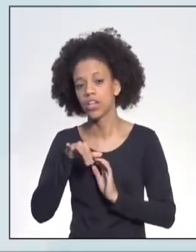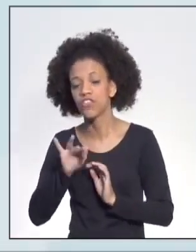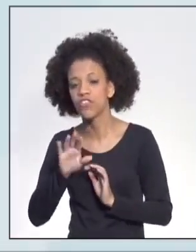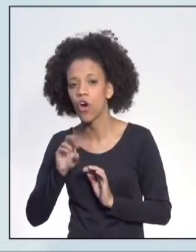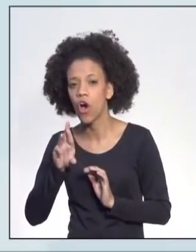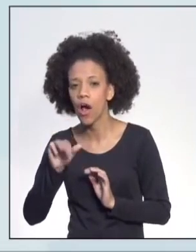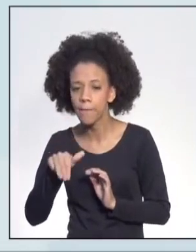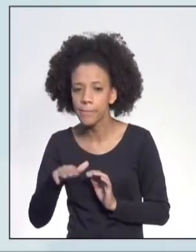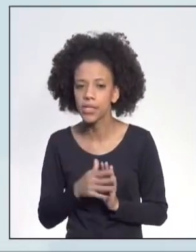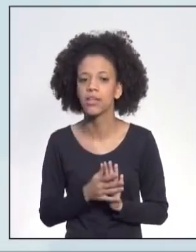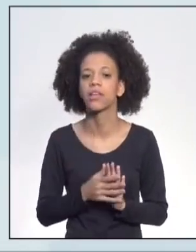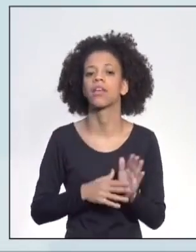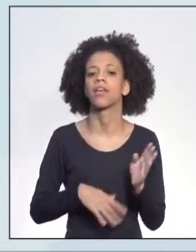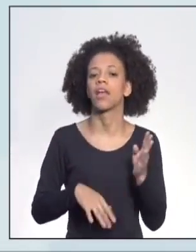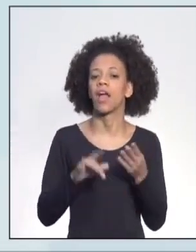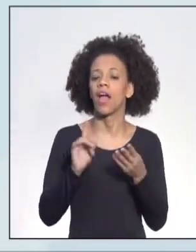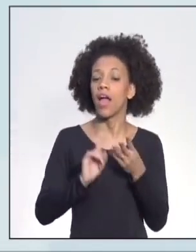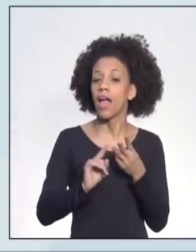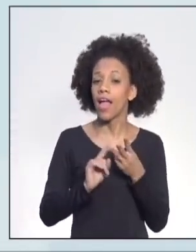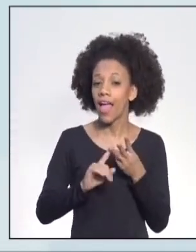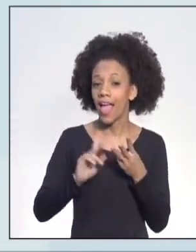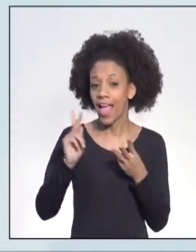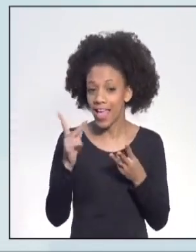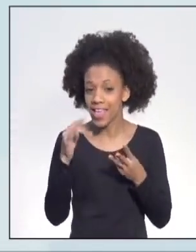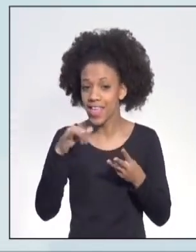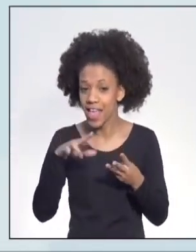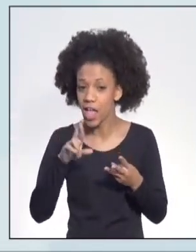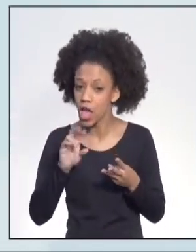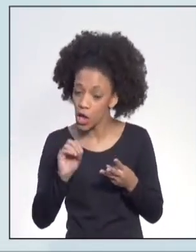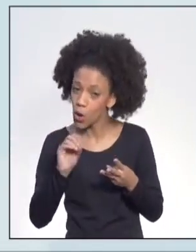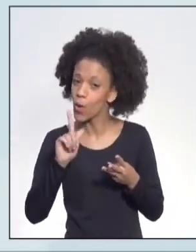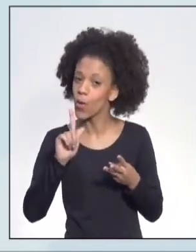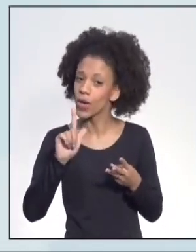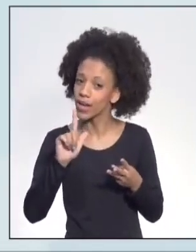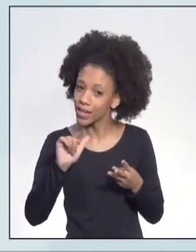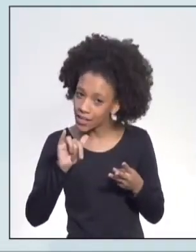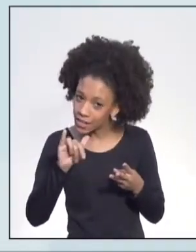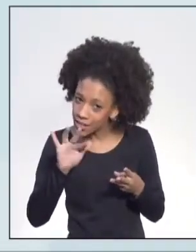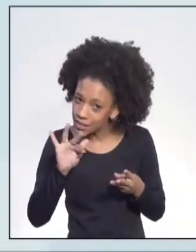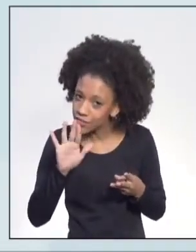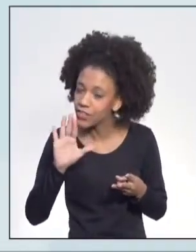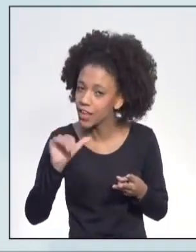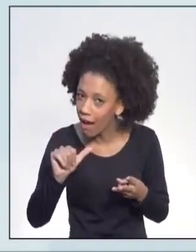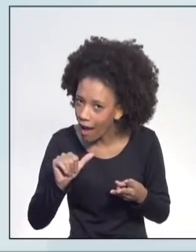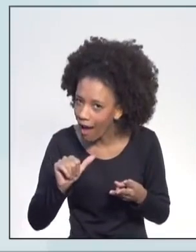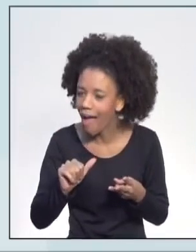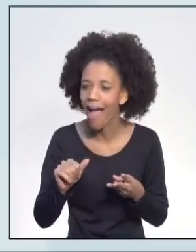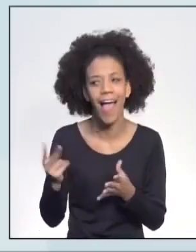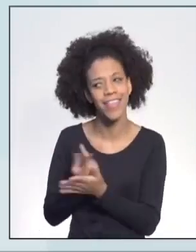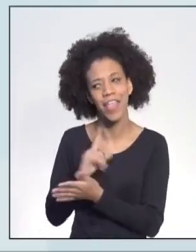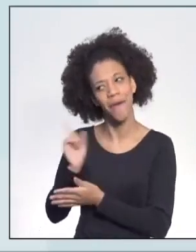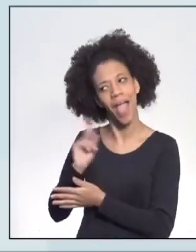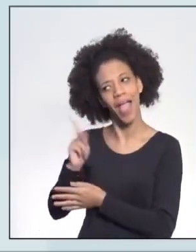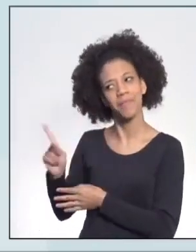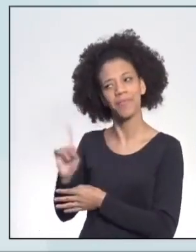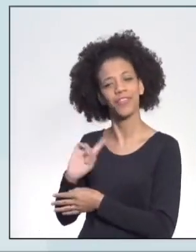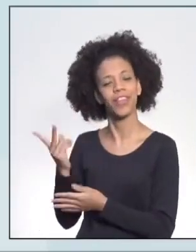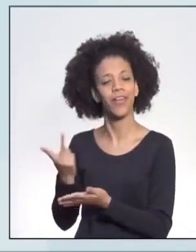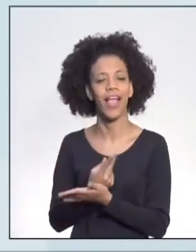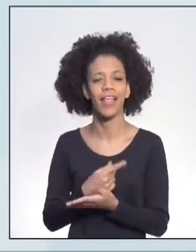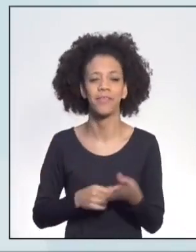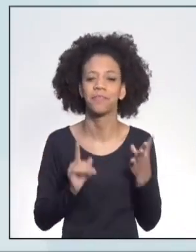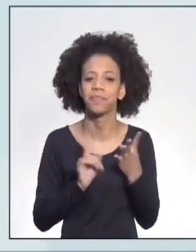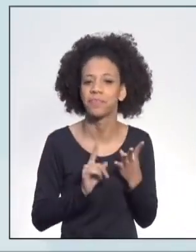escrita hieroglífica. Não errei agora, professor Carlos. Não errei. Povos nativos